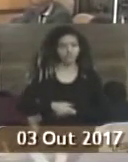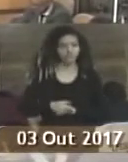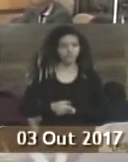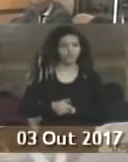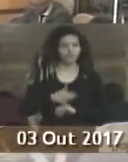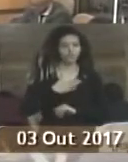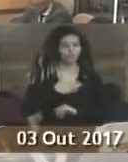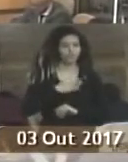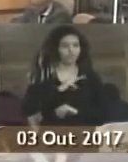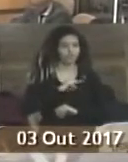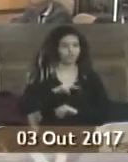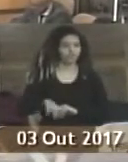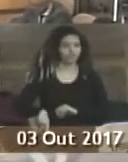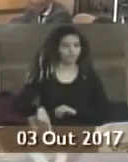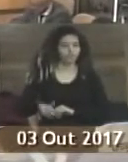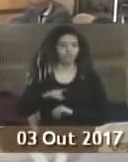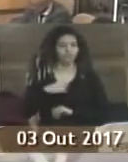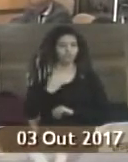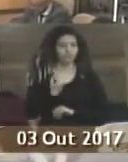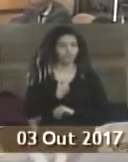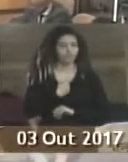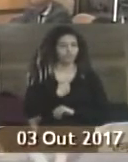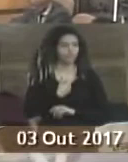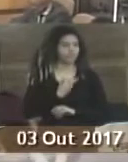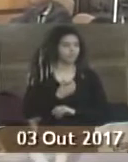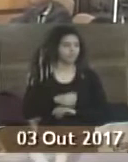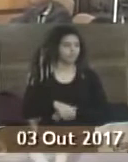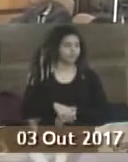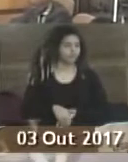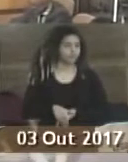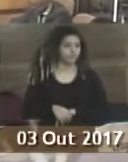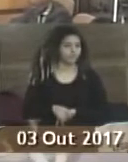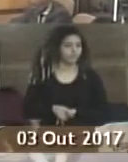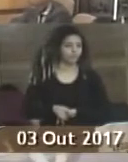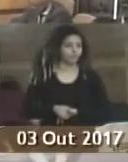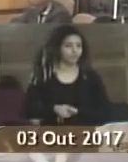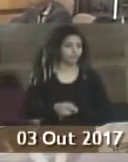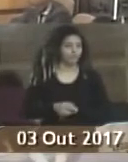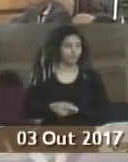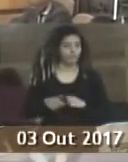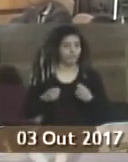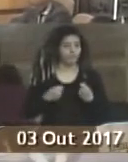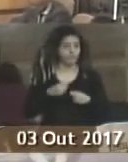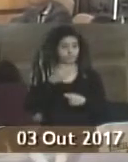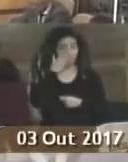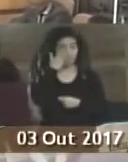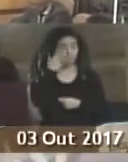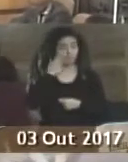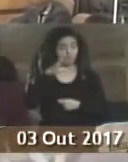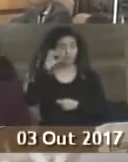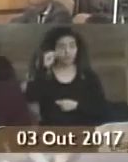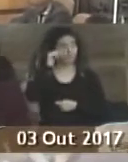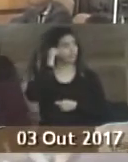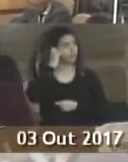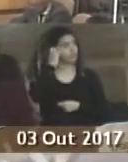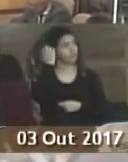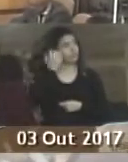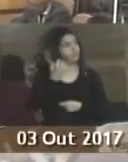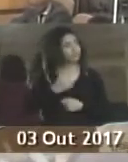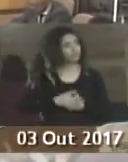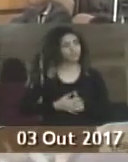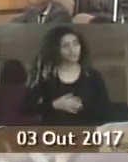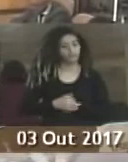presidente. Obrigado. A gente, queira ou não, nós temos a nossa disputa, porque nós disputamos por um carro que